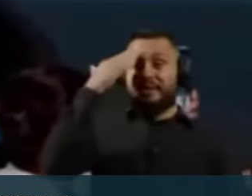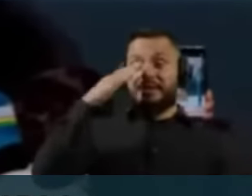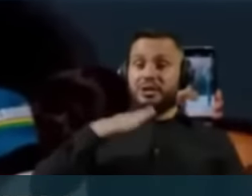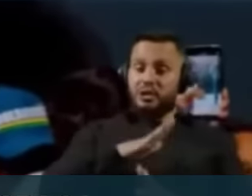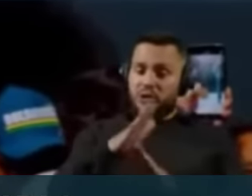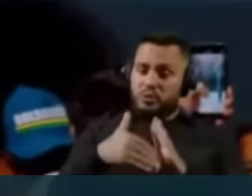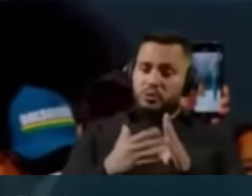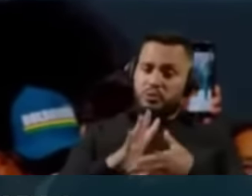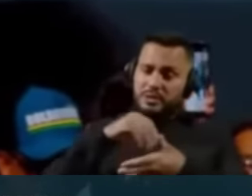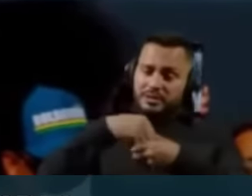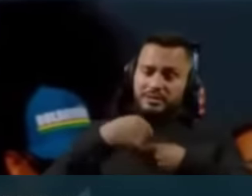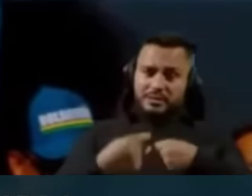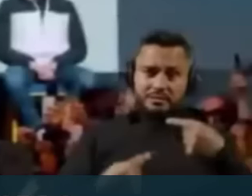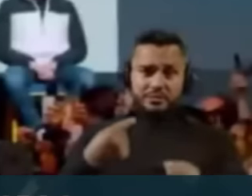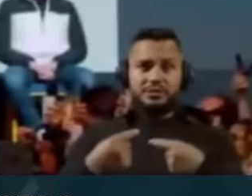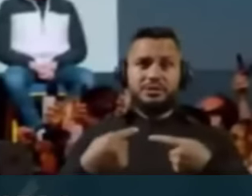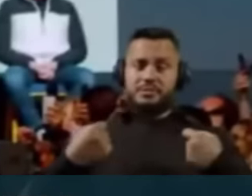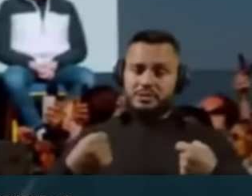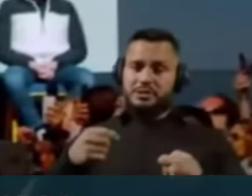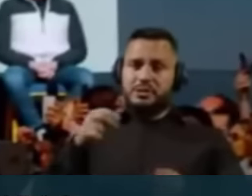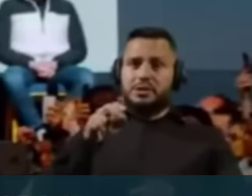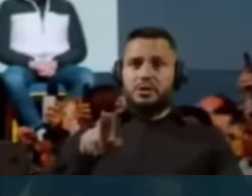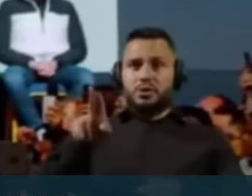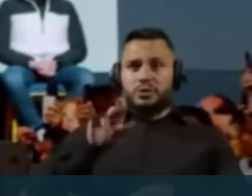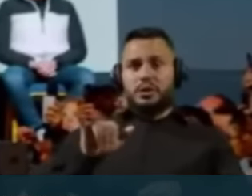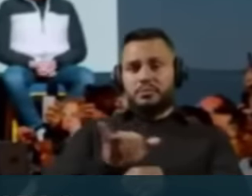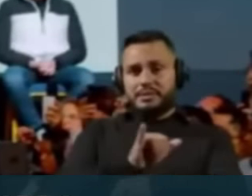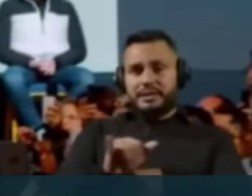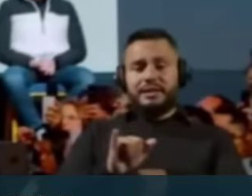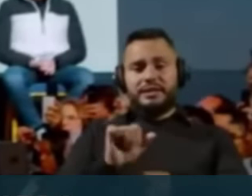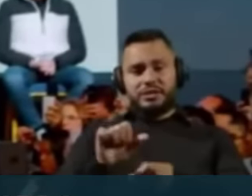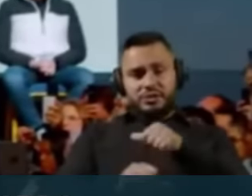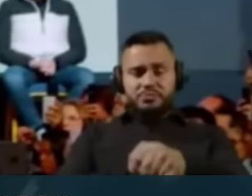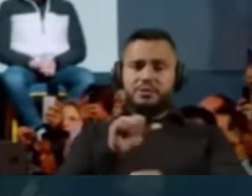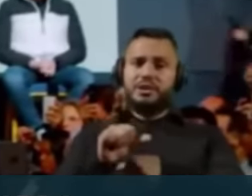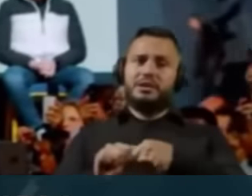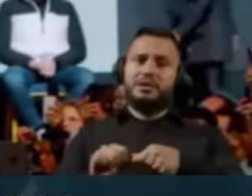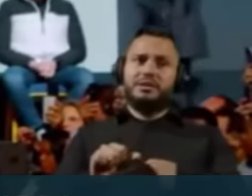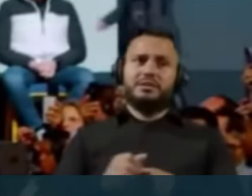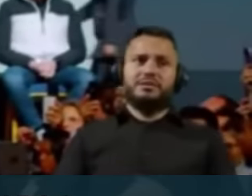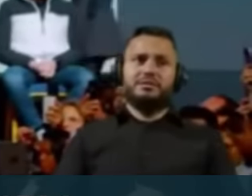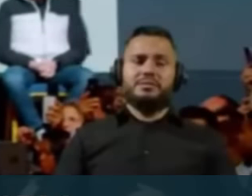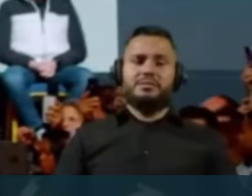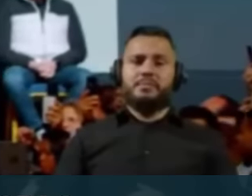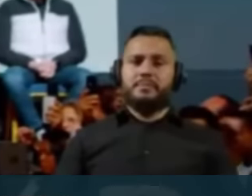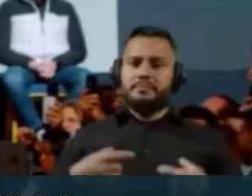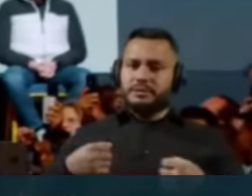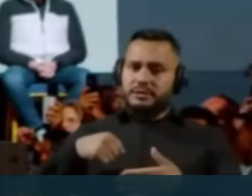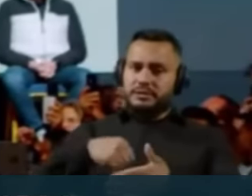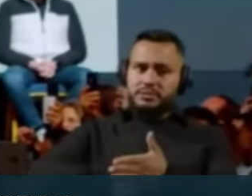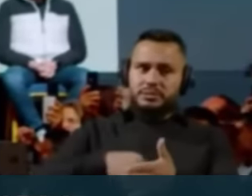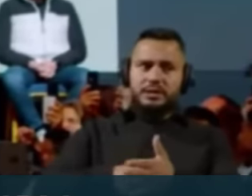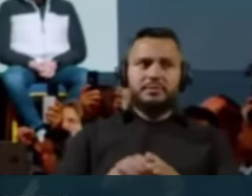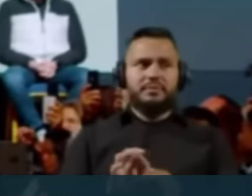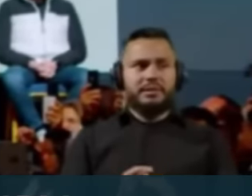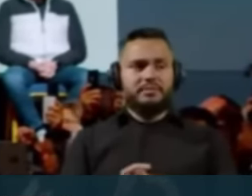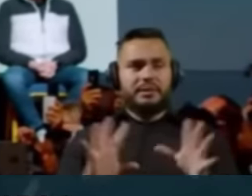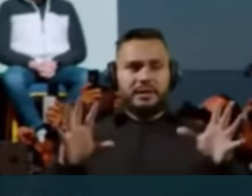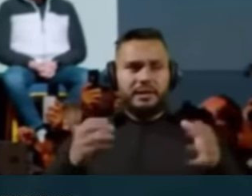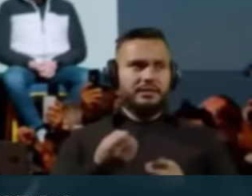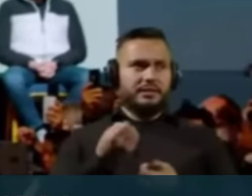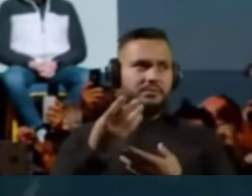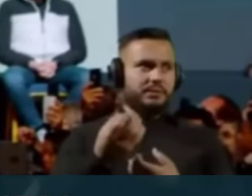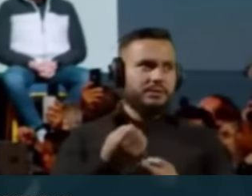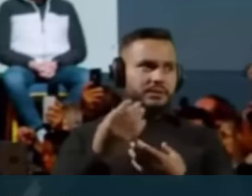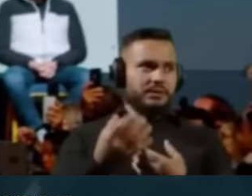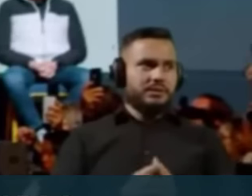uma ferramenta de transformação. E nós iremos lutar. Nós iremos lutar pelas nossas liberdades de expressão